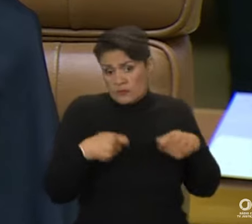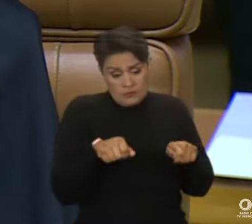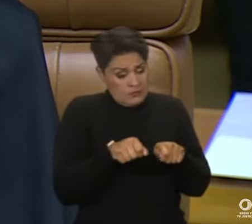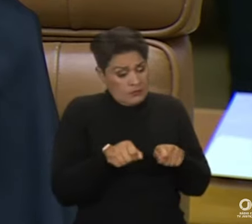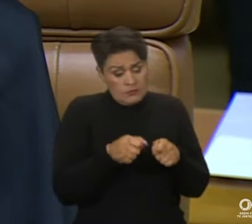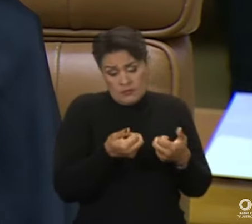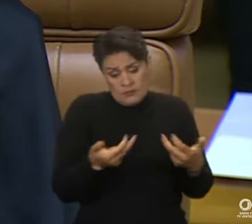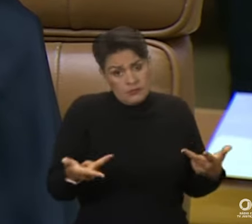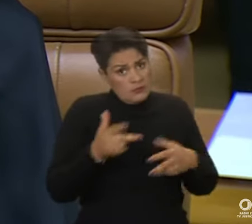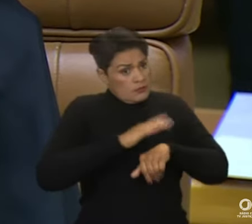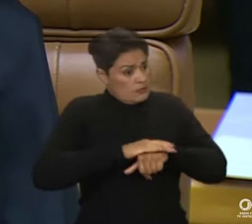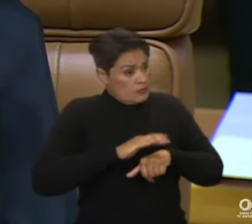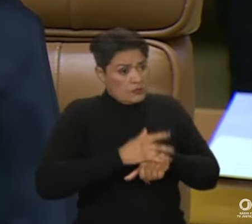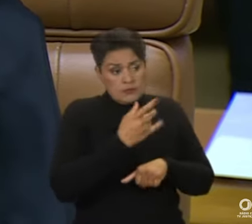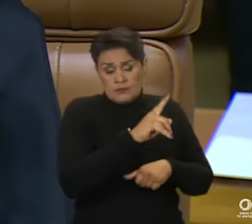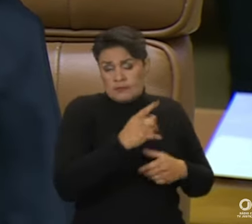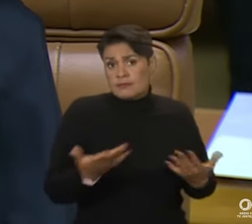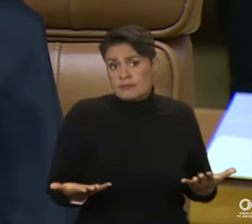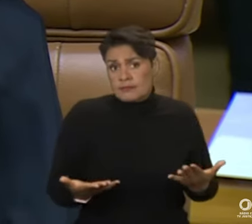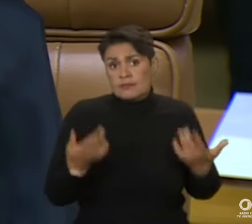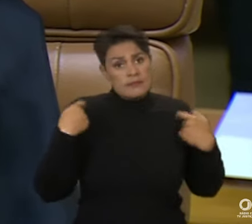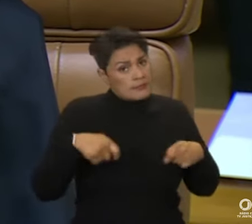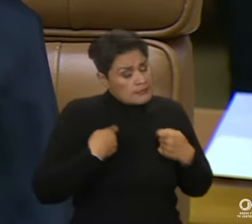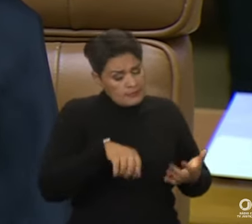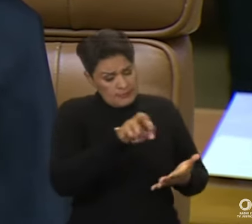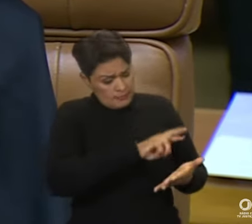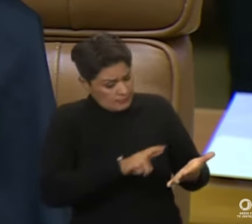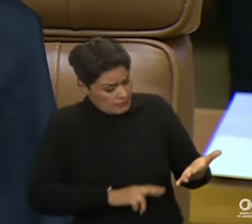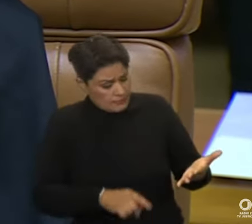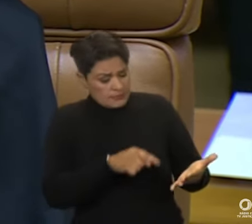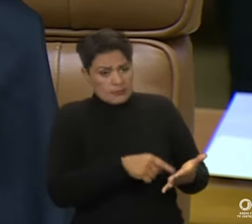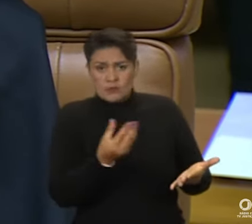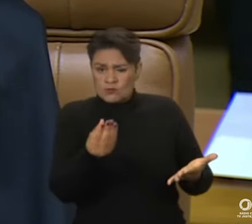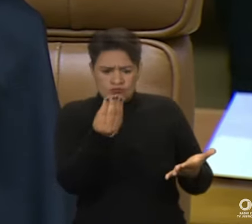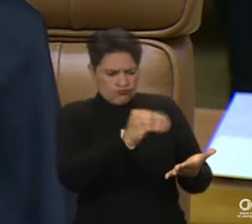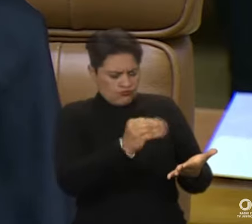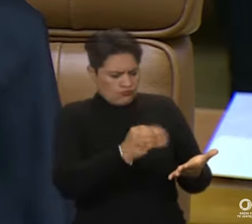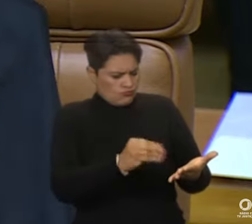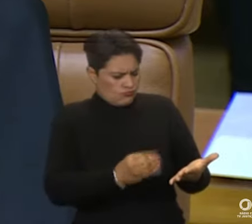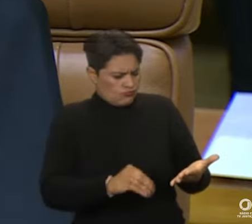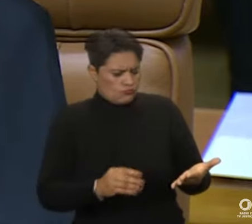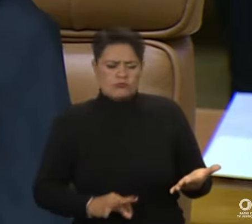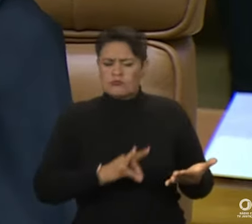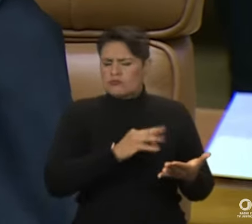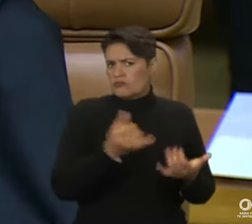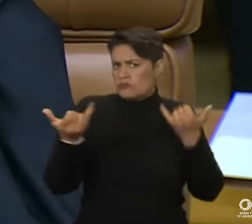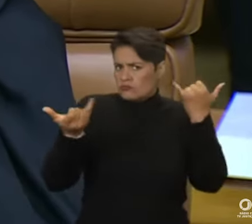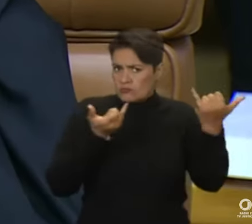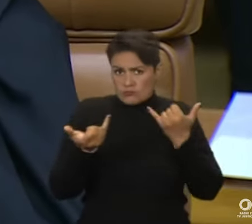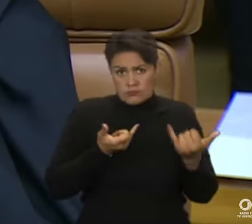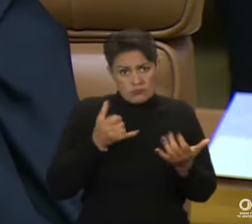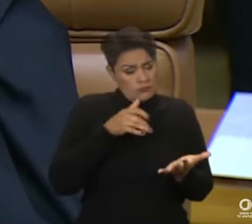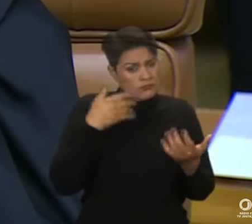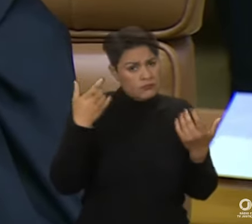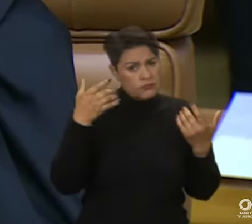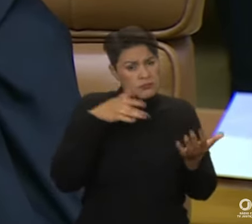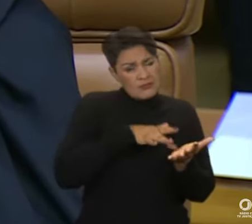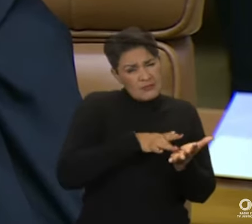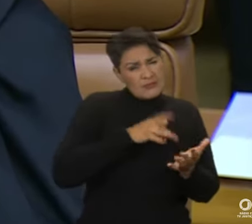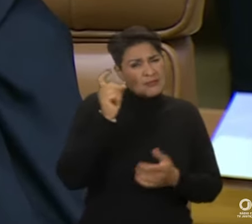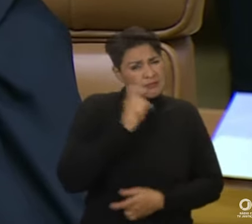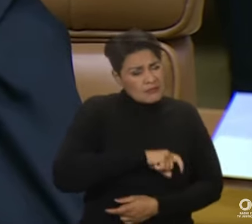foram criados: o registro em relatório oficial de informações sobre notícias falsas que circulavam amplamente nas redes sociais